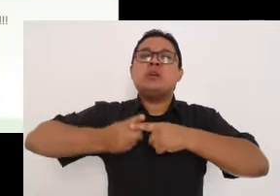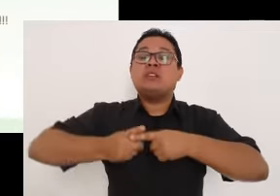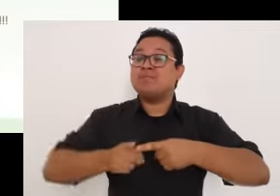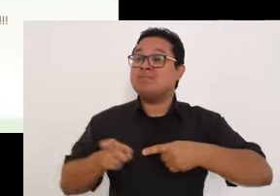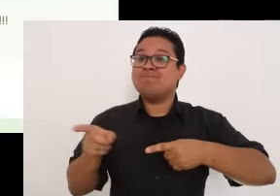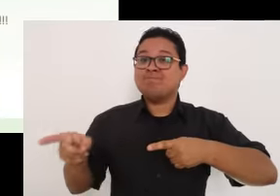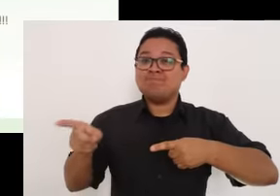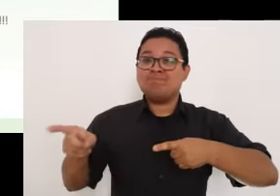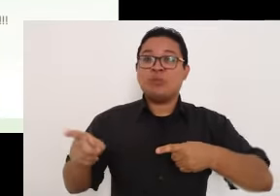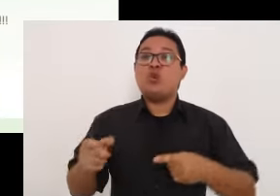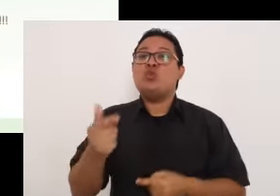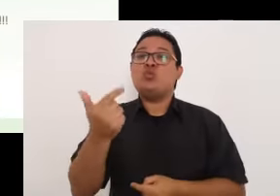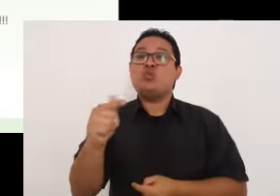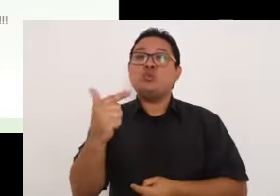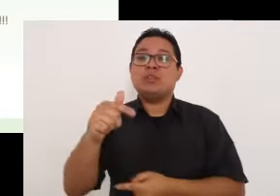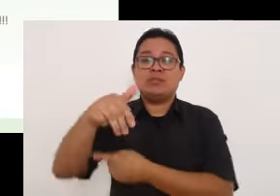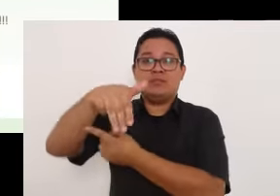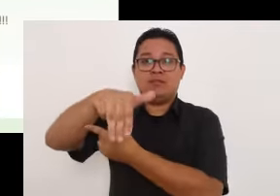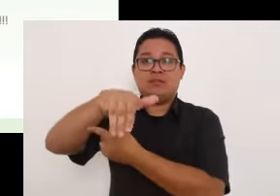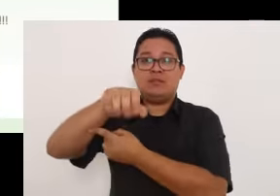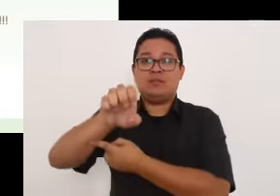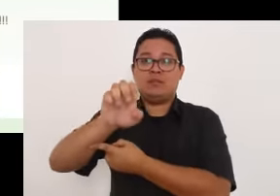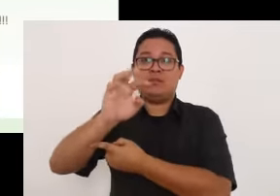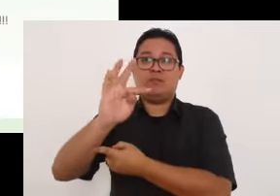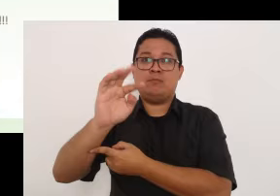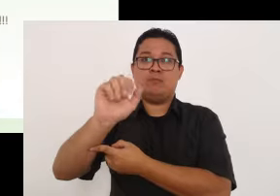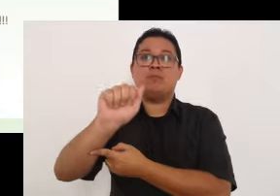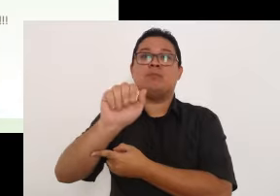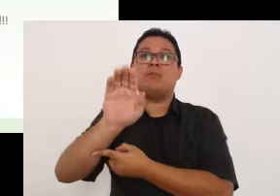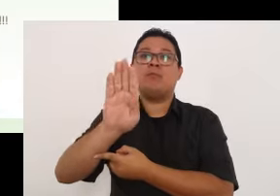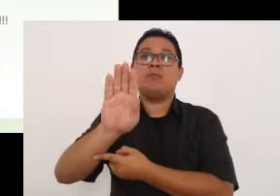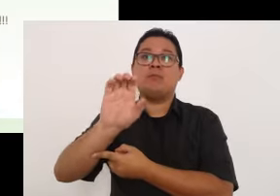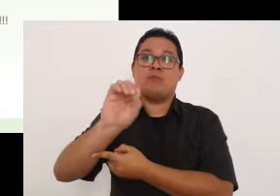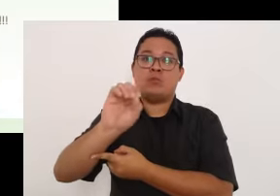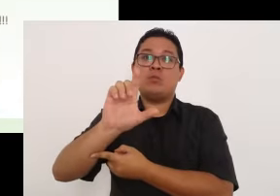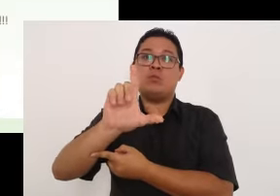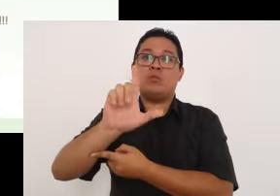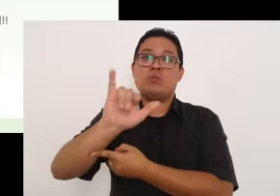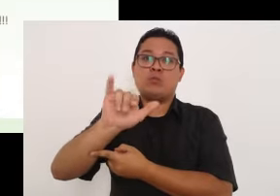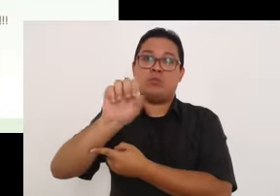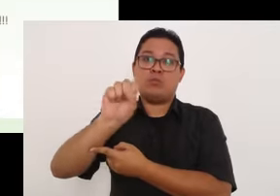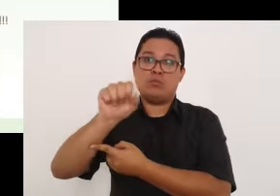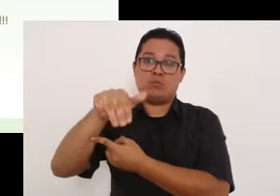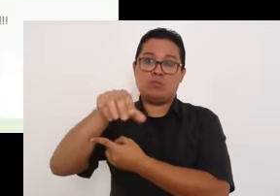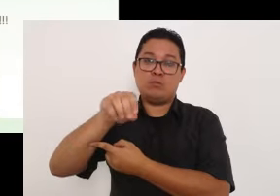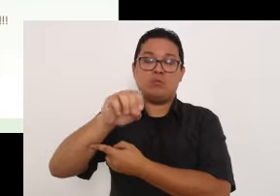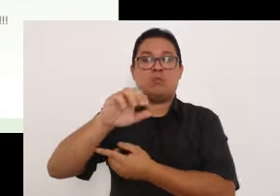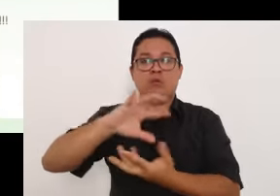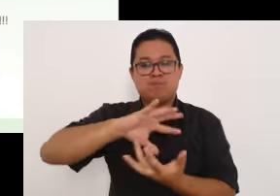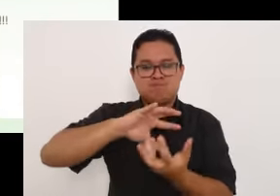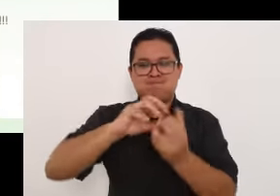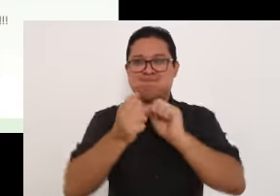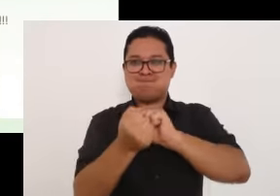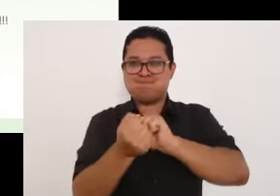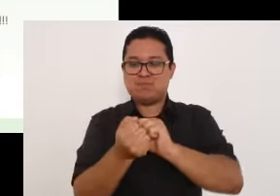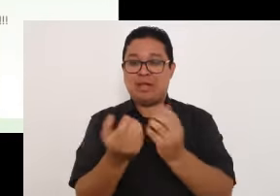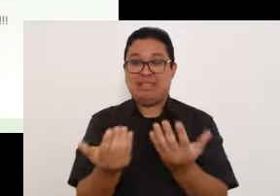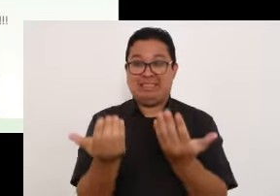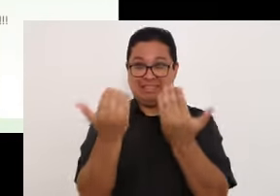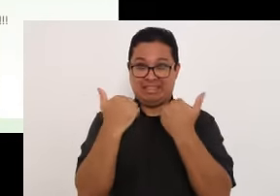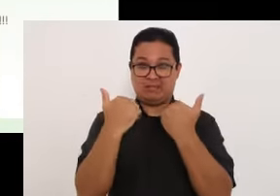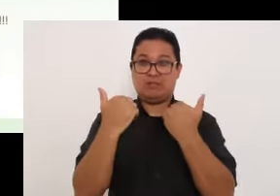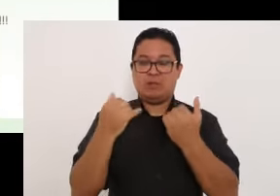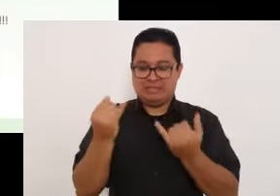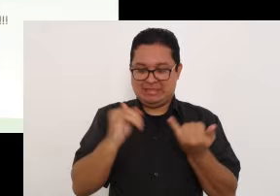apresentam metabolismo próprio. Metabolismo é o conjunto das reações químicas que acontecem